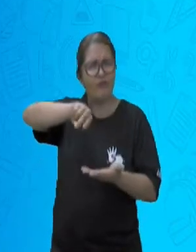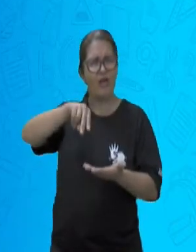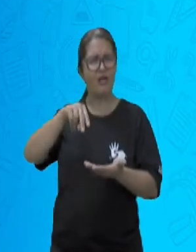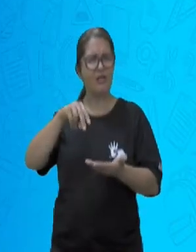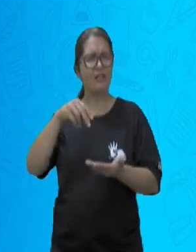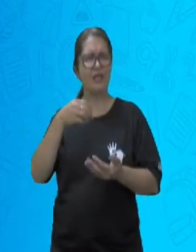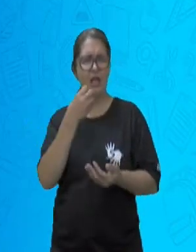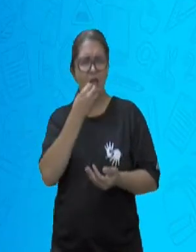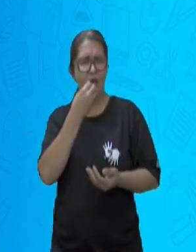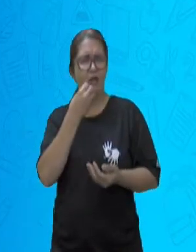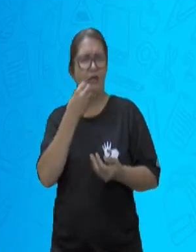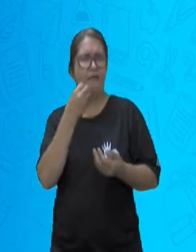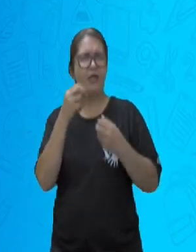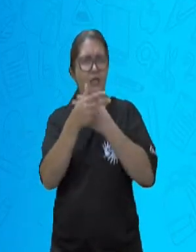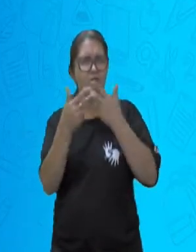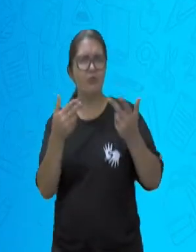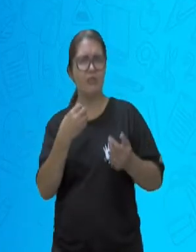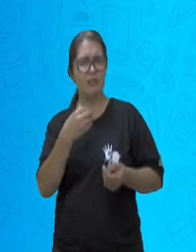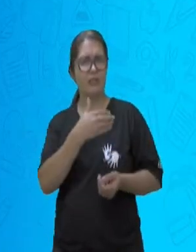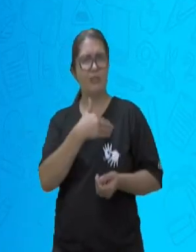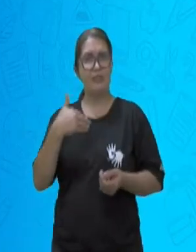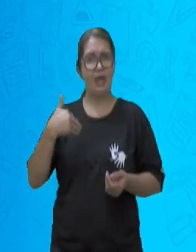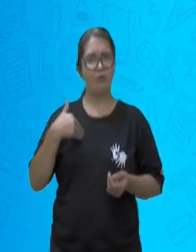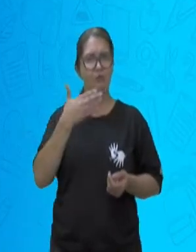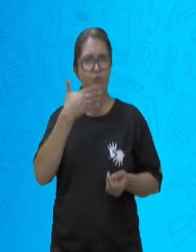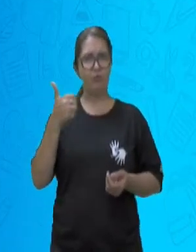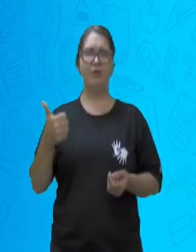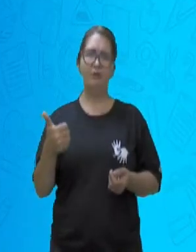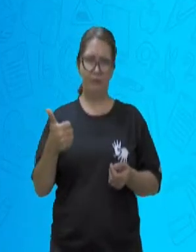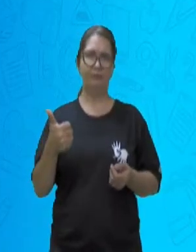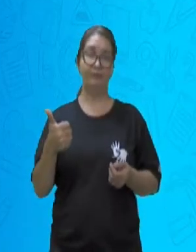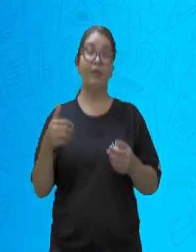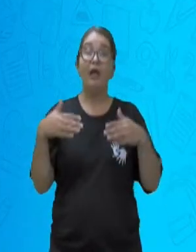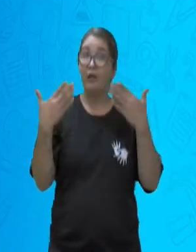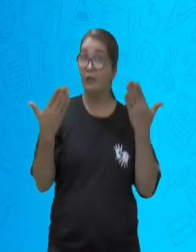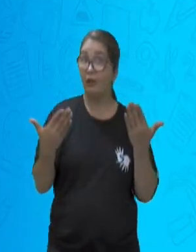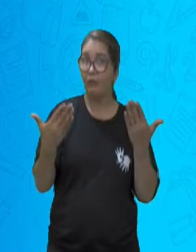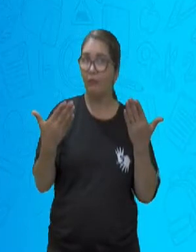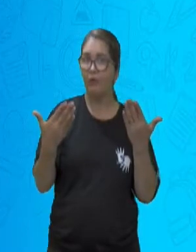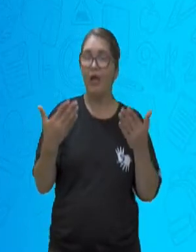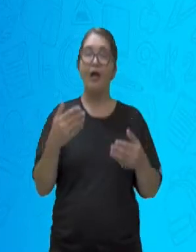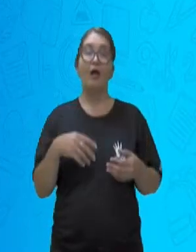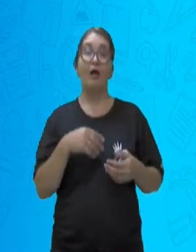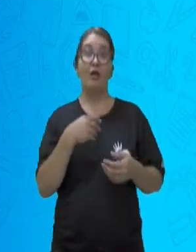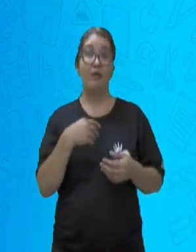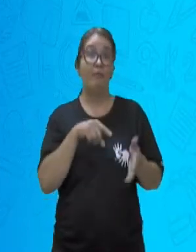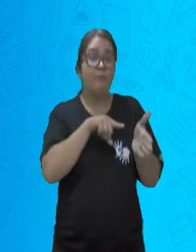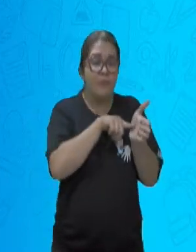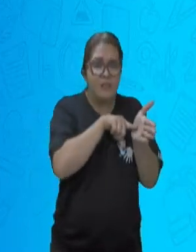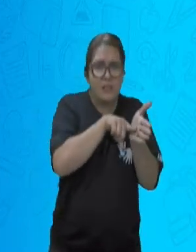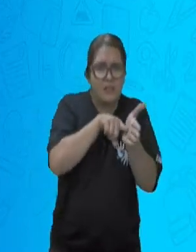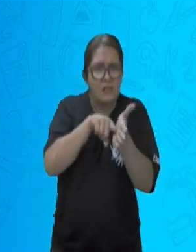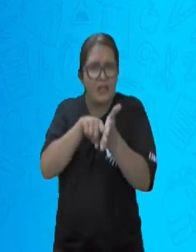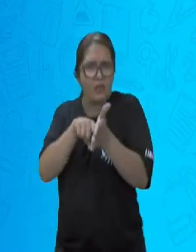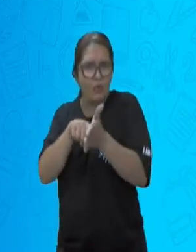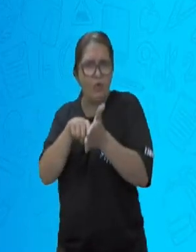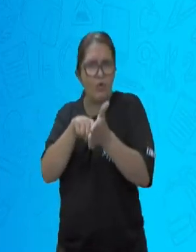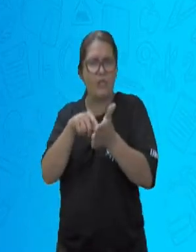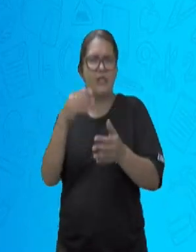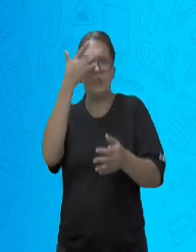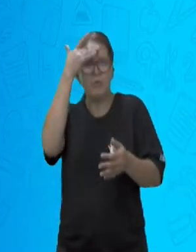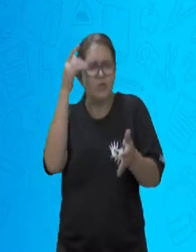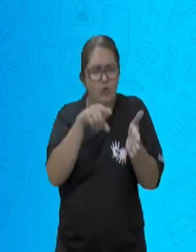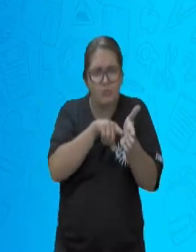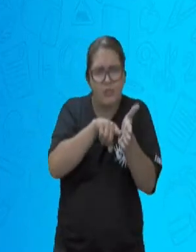saúde. O que seria isso? Os pesquisadores juntaram características de cada